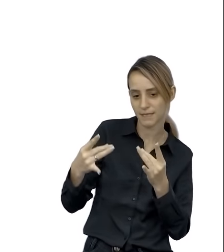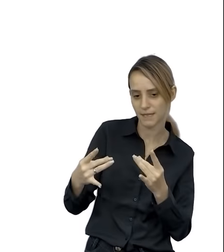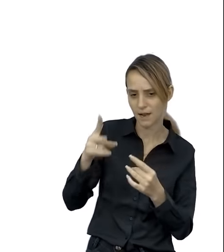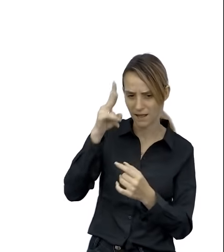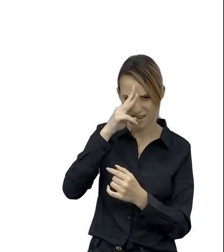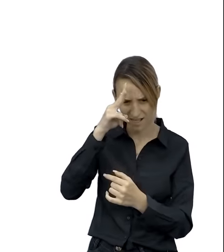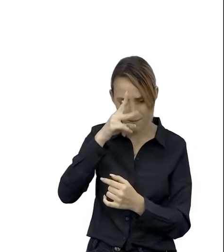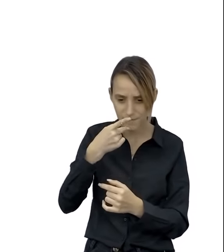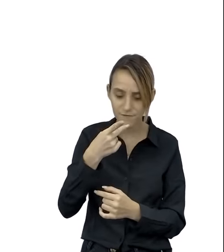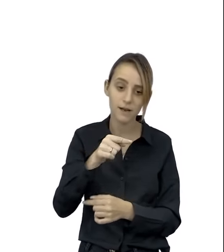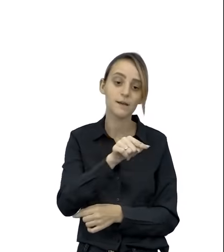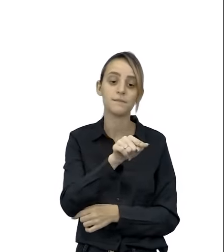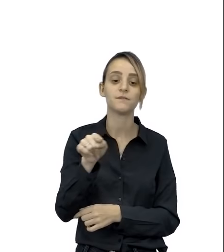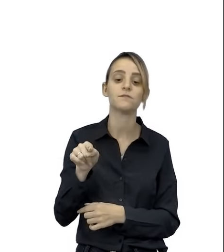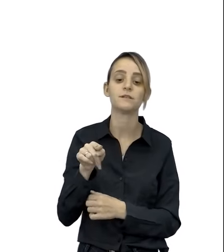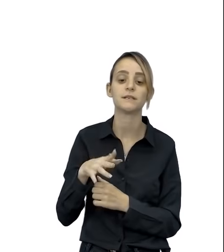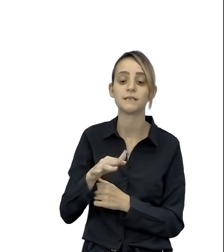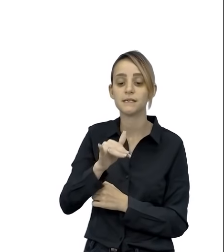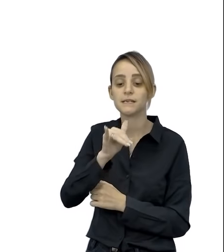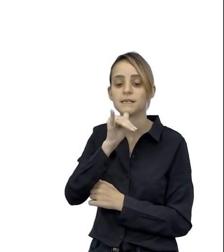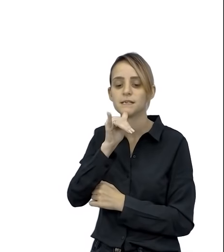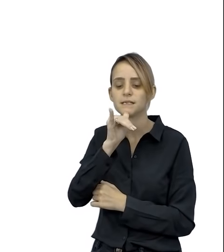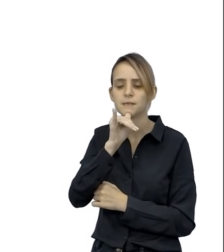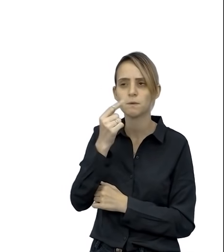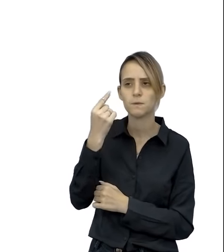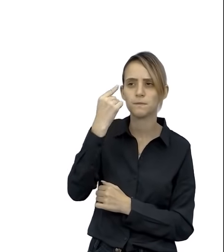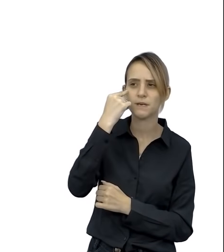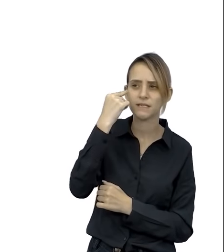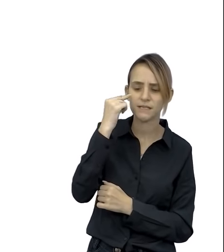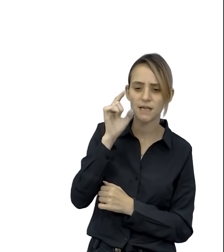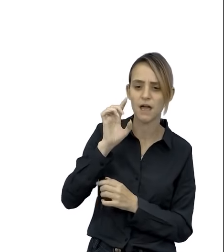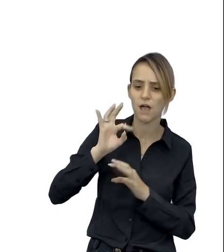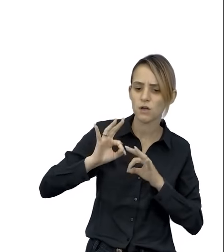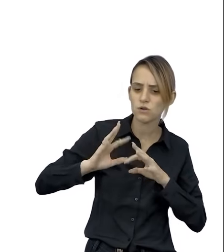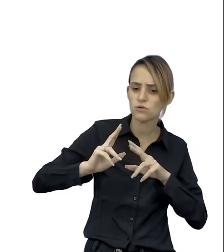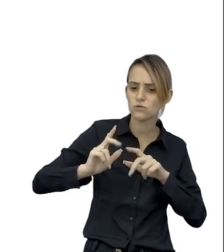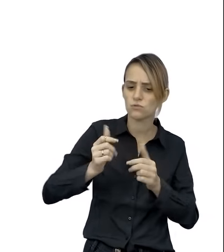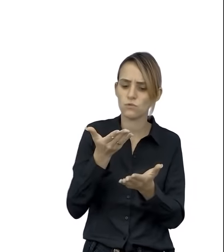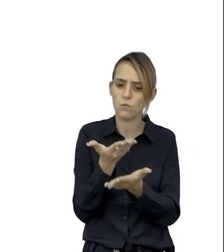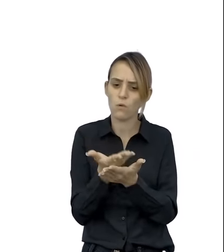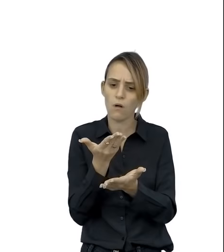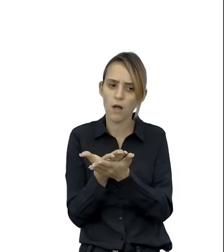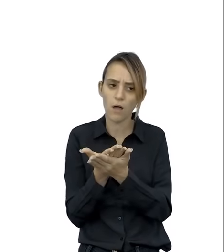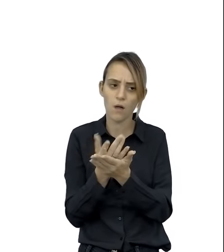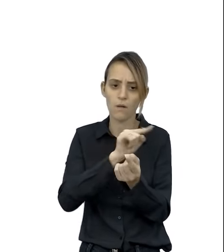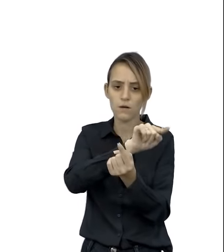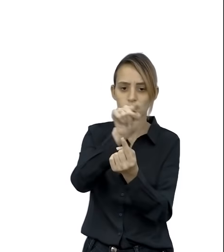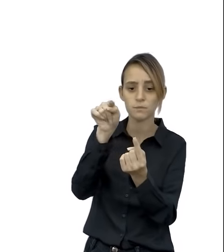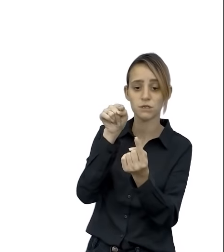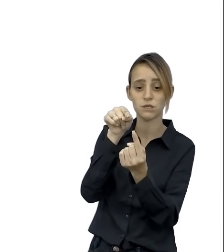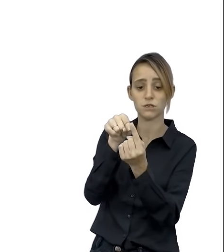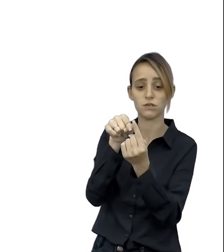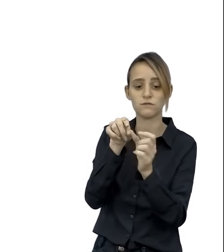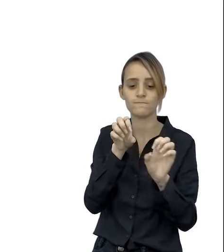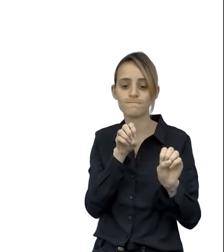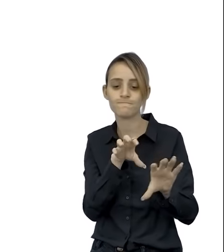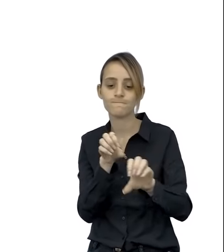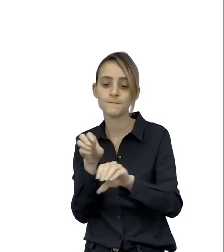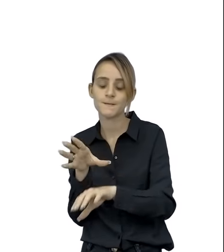encontro, olhar para cada aula, ver quais os objetos de conhecimento que estão em jogo, quais as